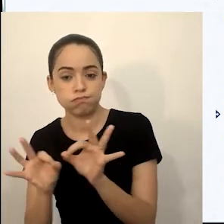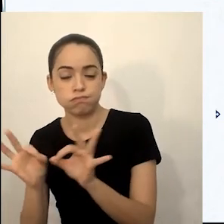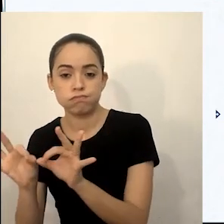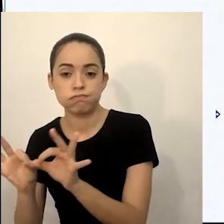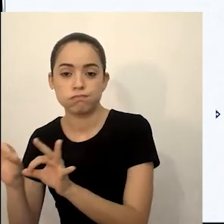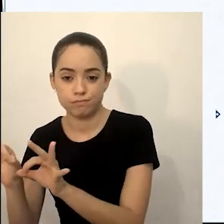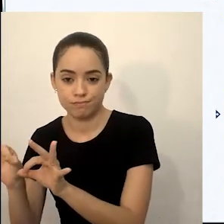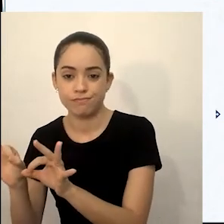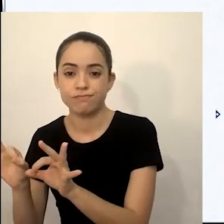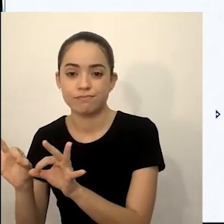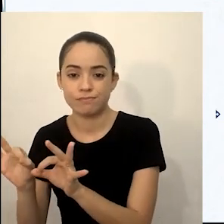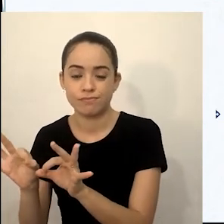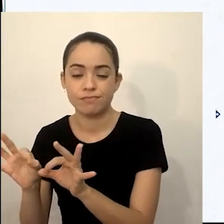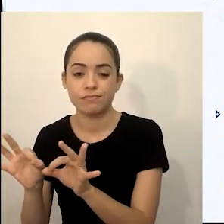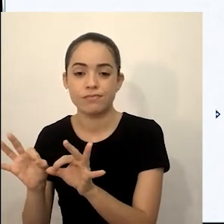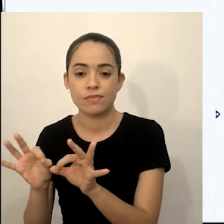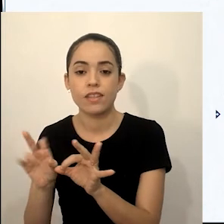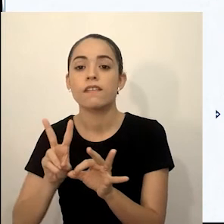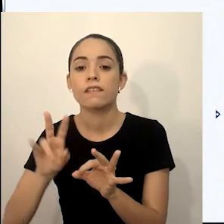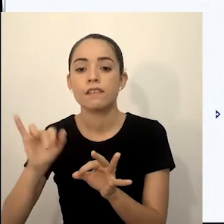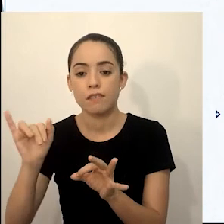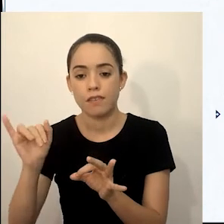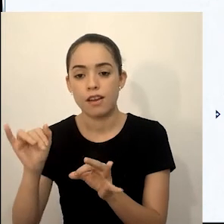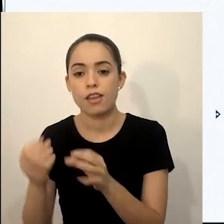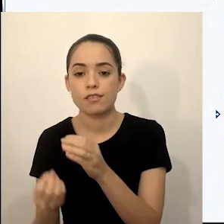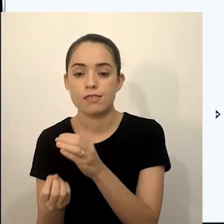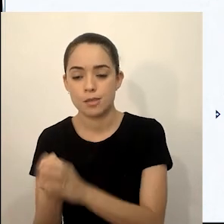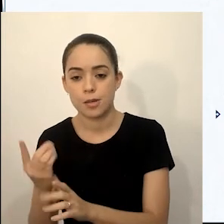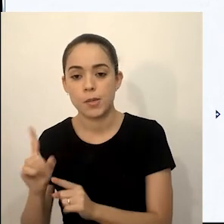das espermátides em